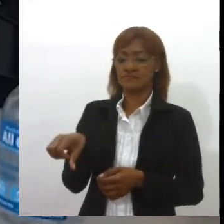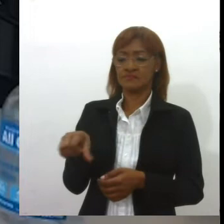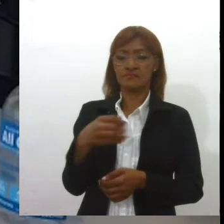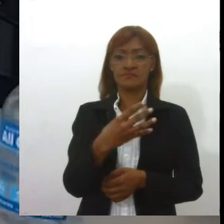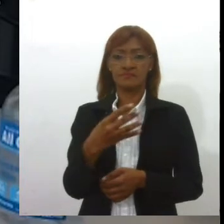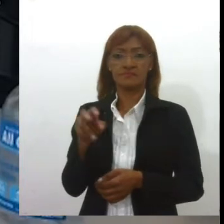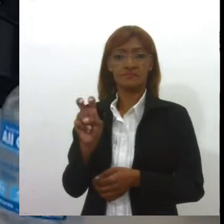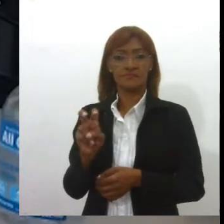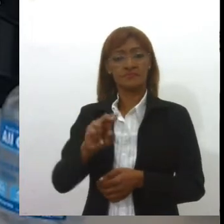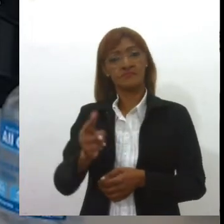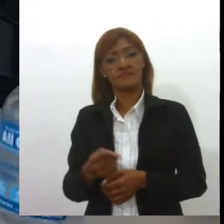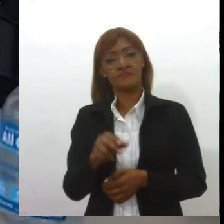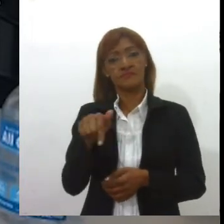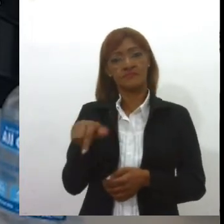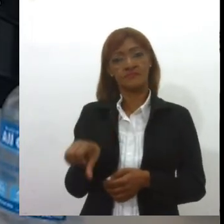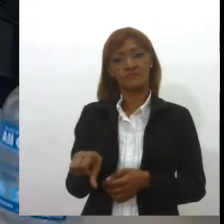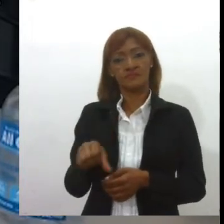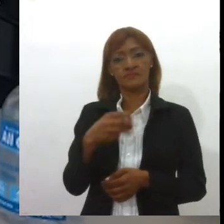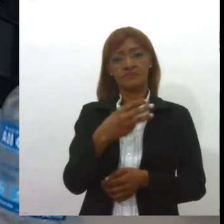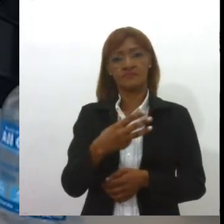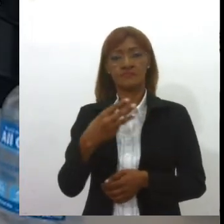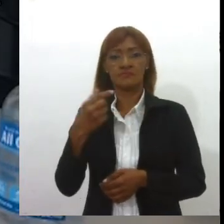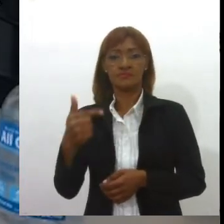79-3205-4945 ou